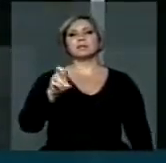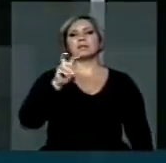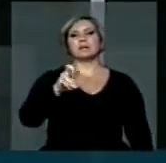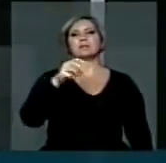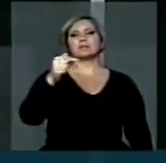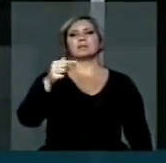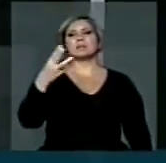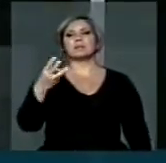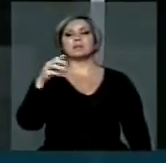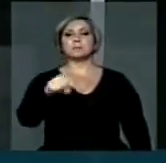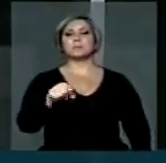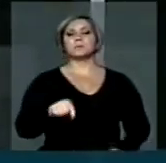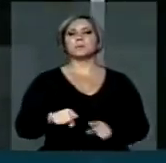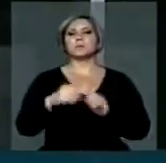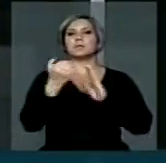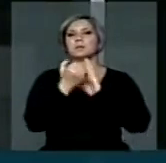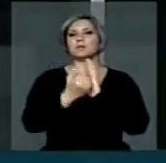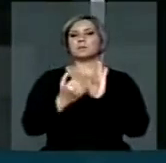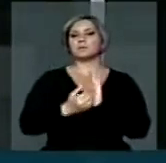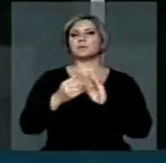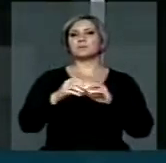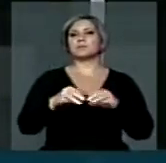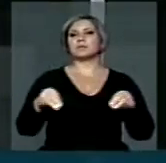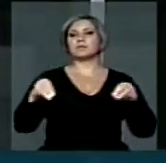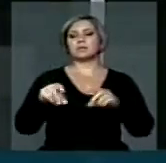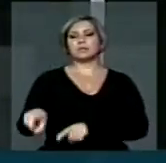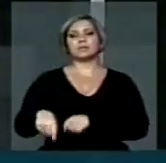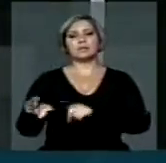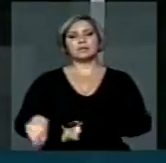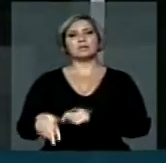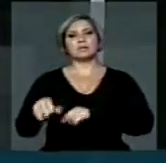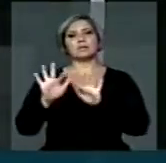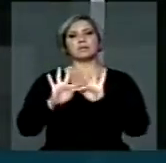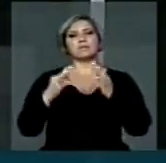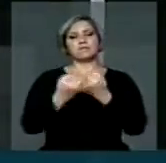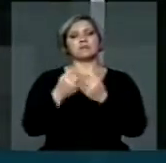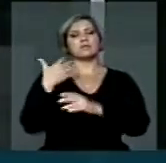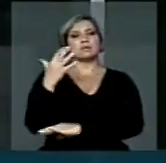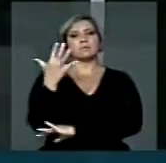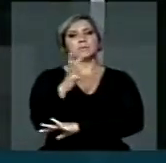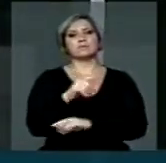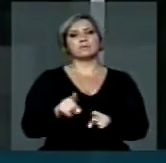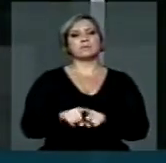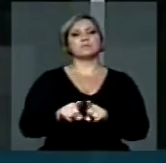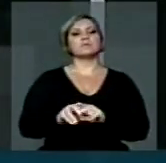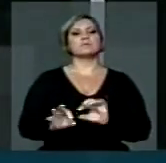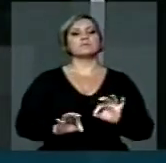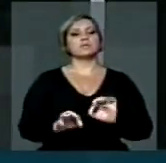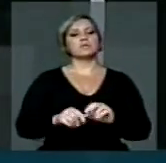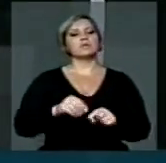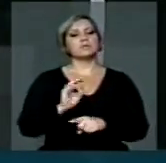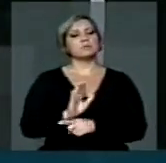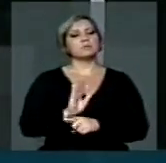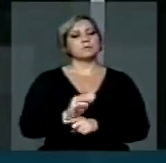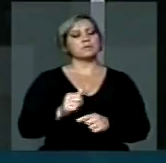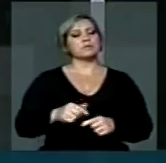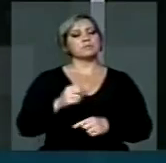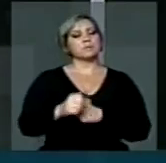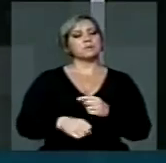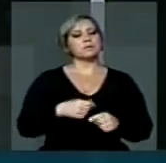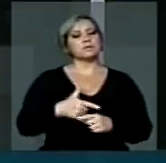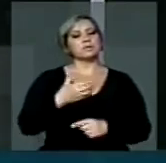573 mil. O Programa Territorial de Agricultura Familiar e Florestas, PROTAF, investiu na